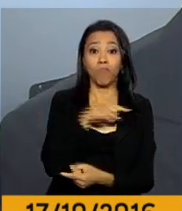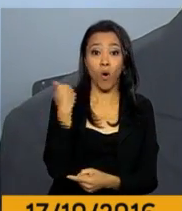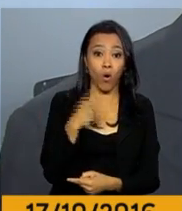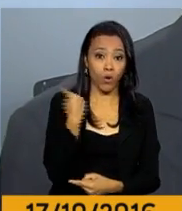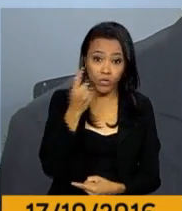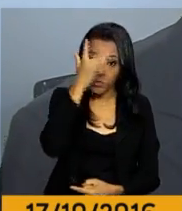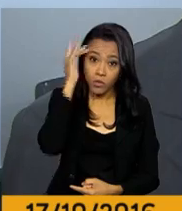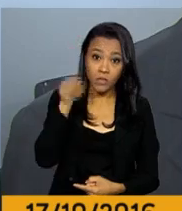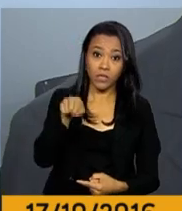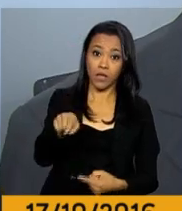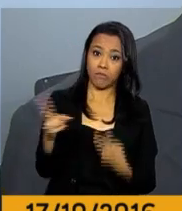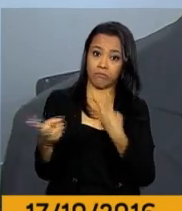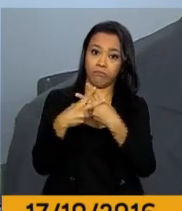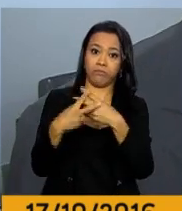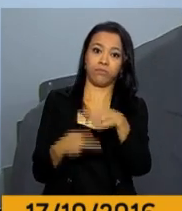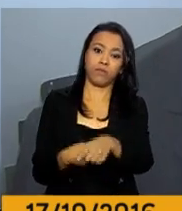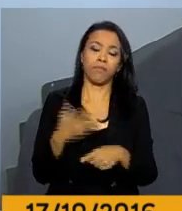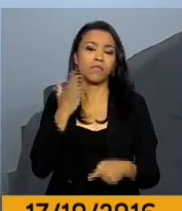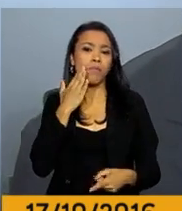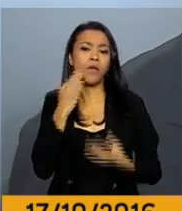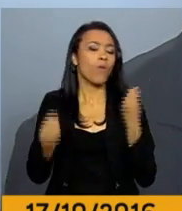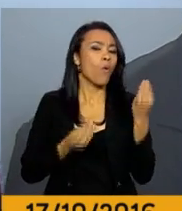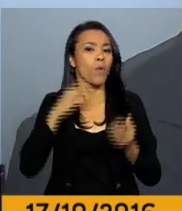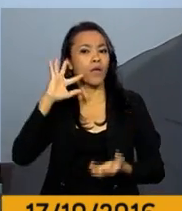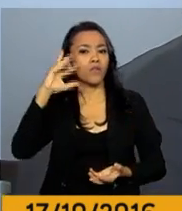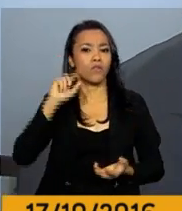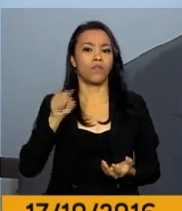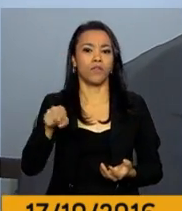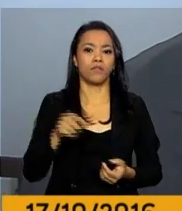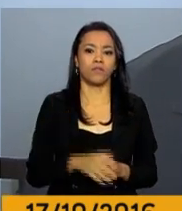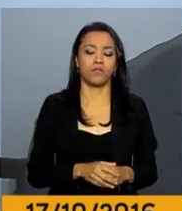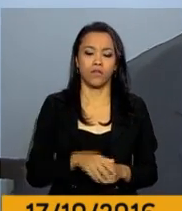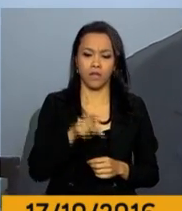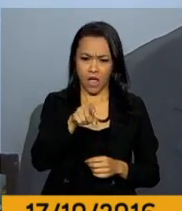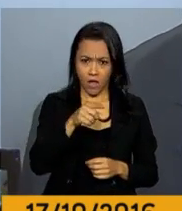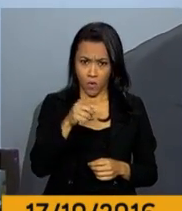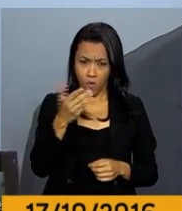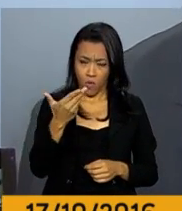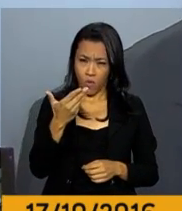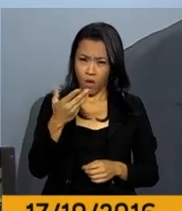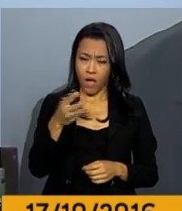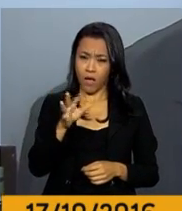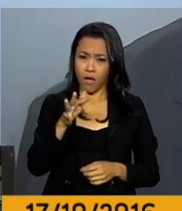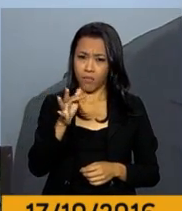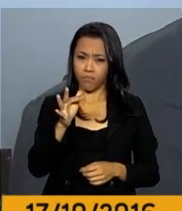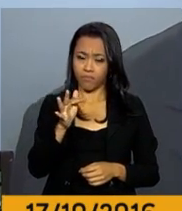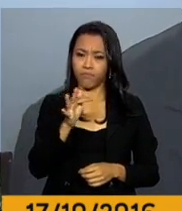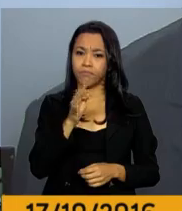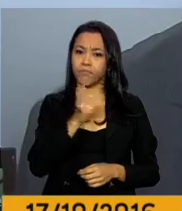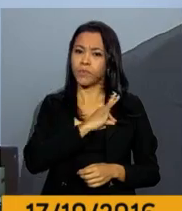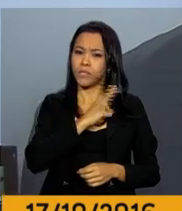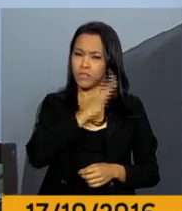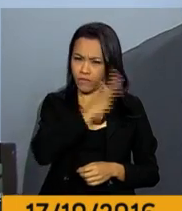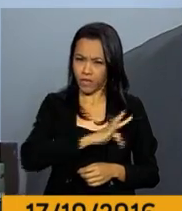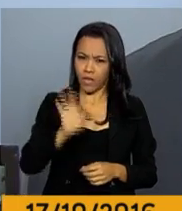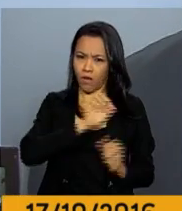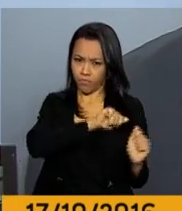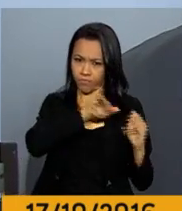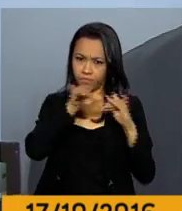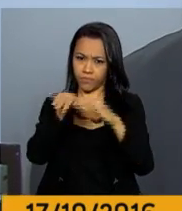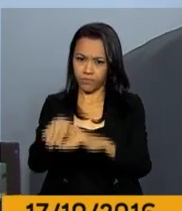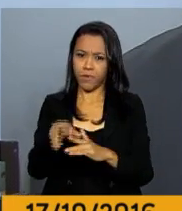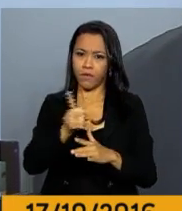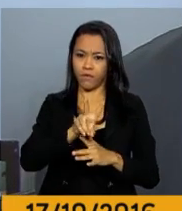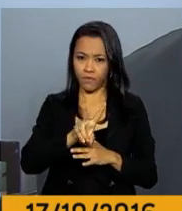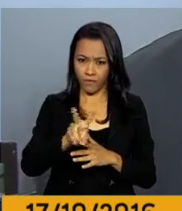não, e a partir daí tomar as medidas necessárias. Reforço, então, não é descartado da Força Nacional? Não foi pedido, porque foi uma situação